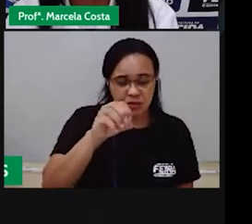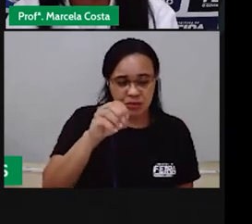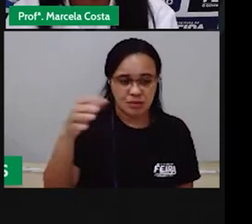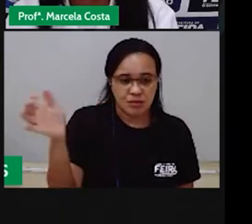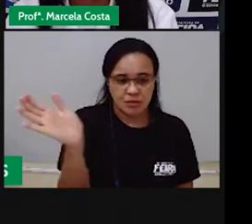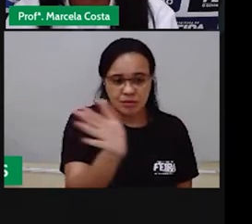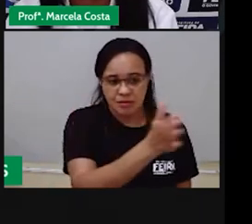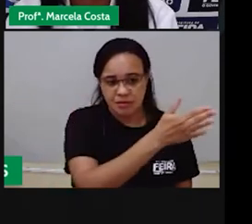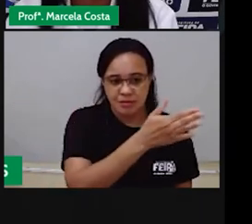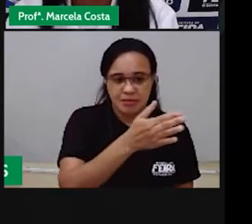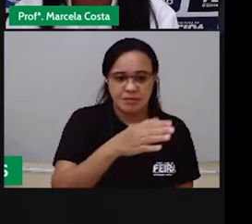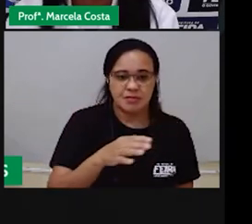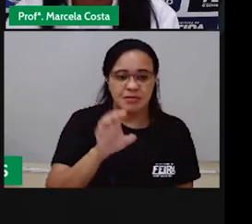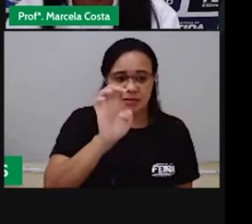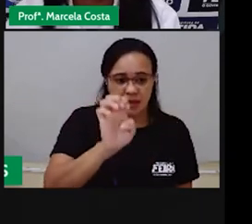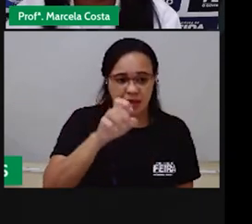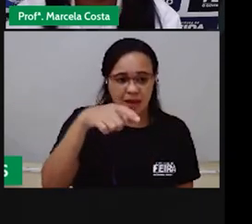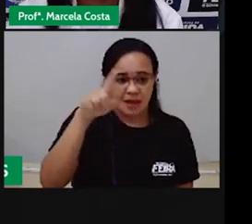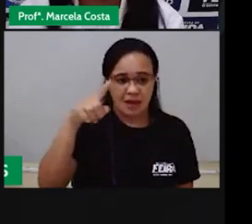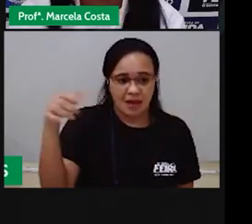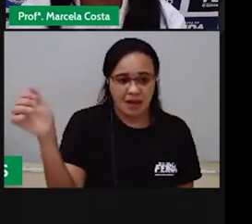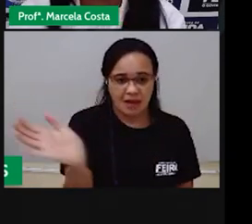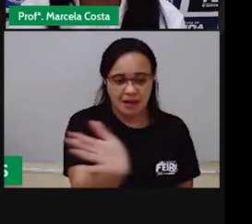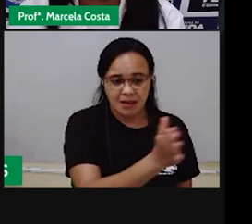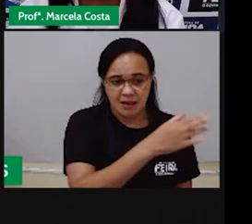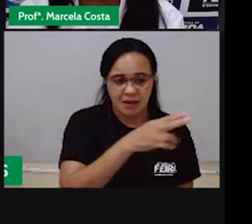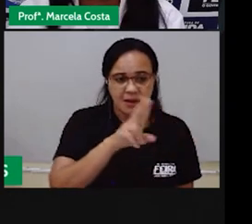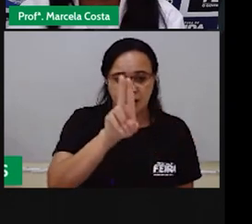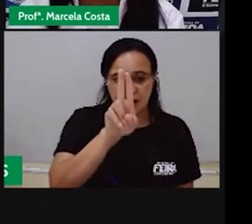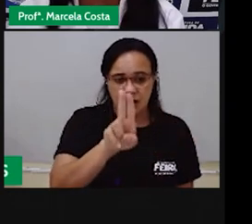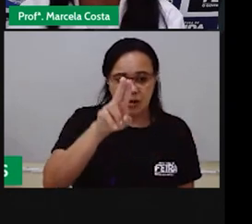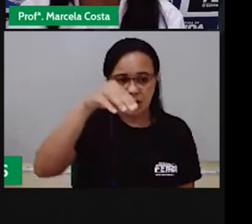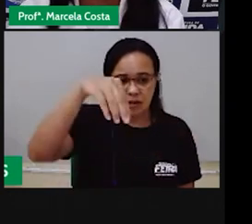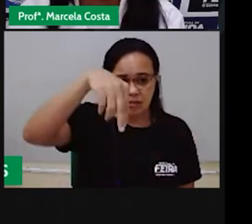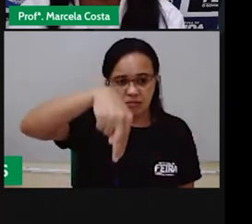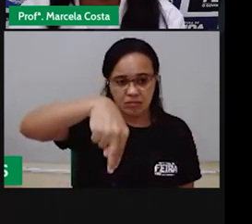Chachado é uma